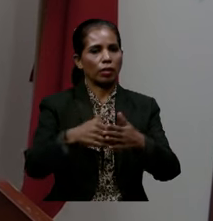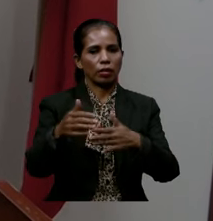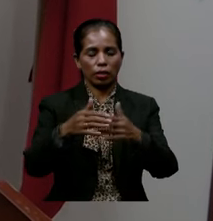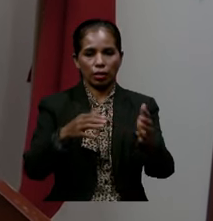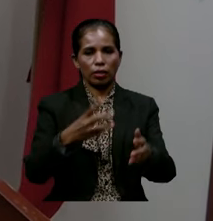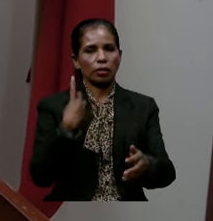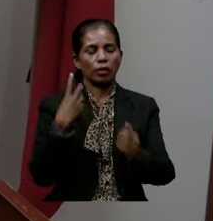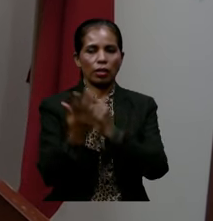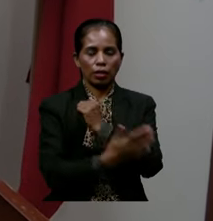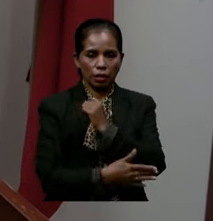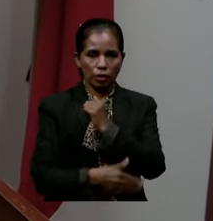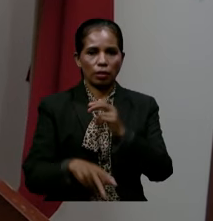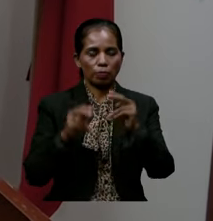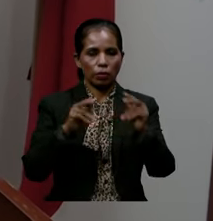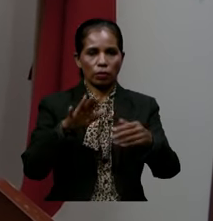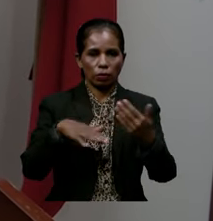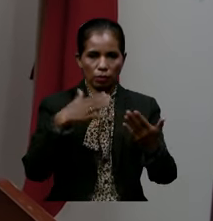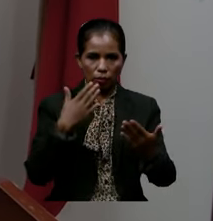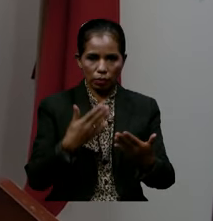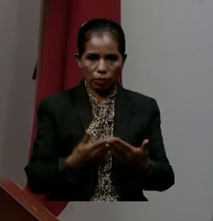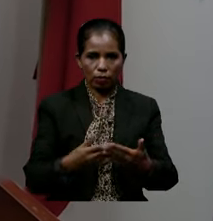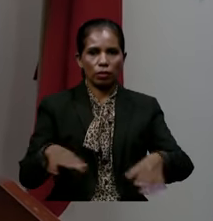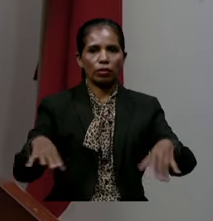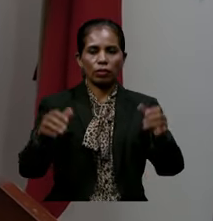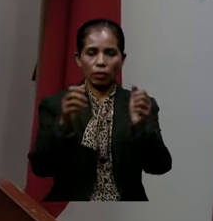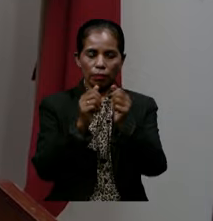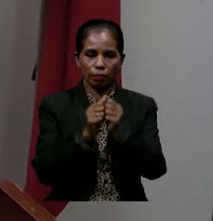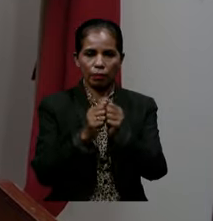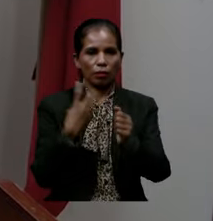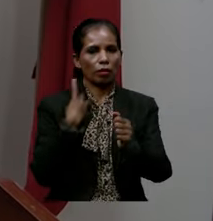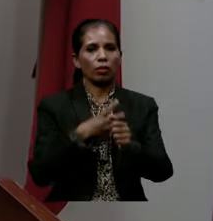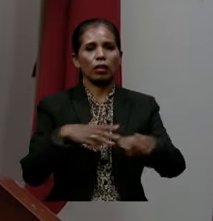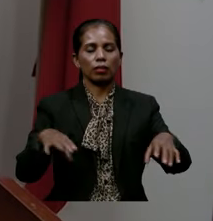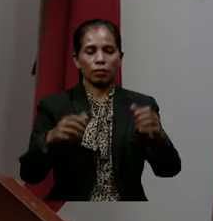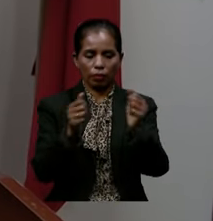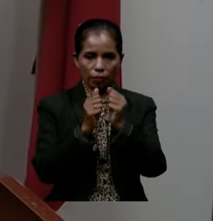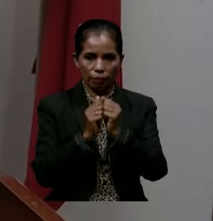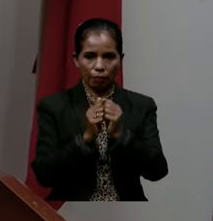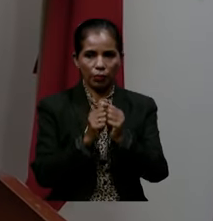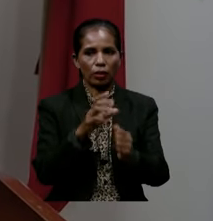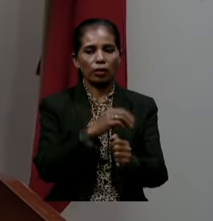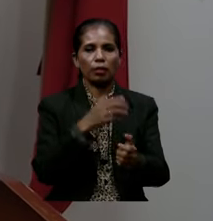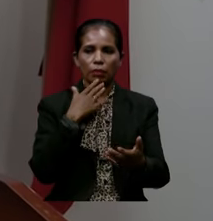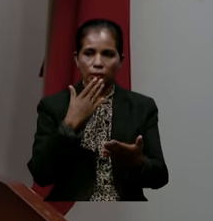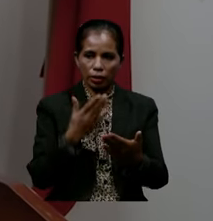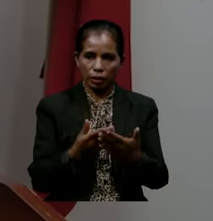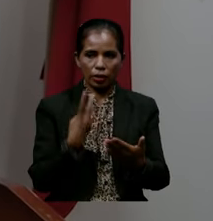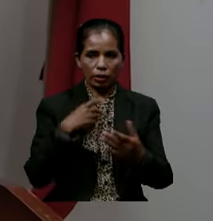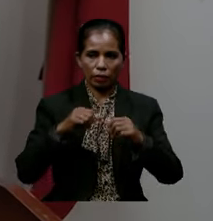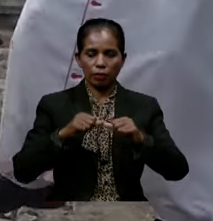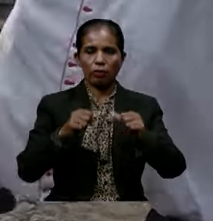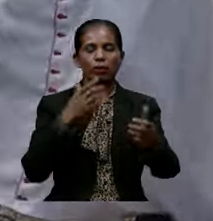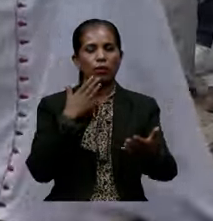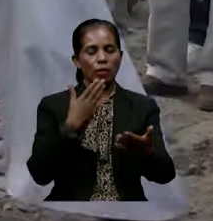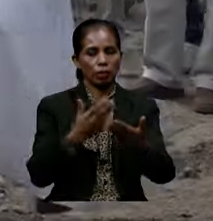itane rai, por sisa hototo nian, cooperação está serviço a moto qua e da neve macria e está continua da